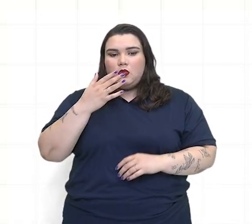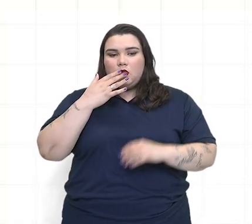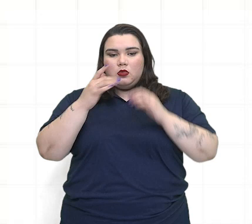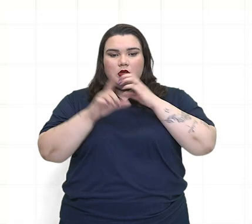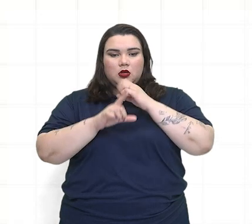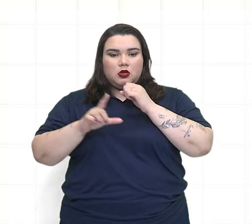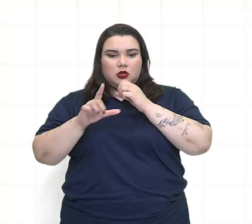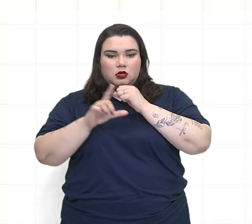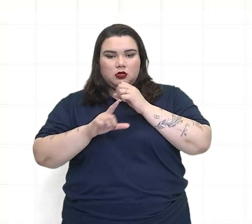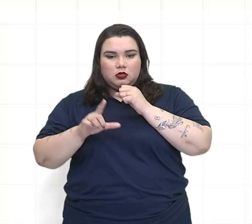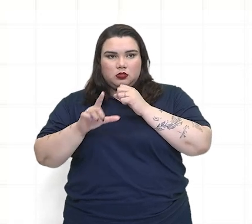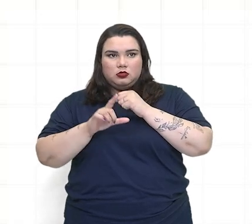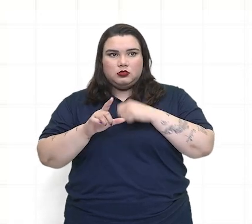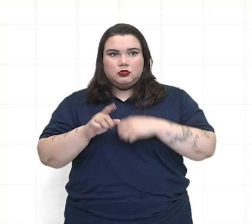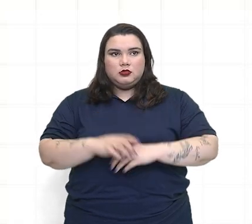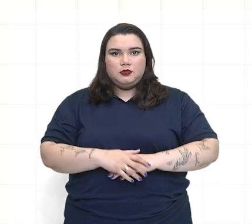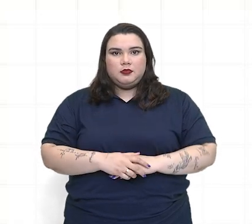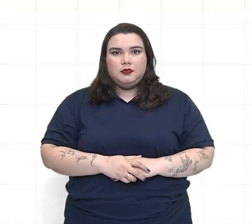quê?